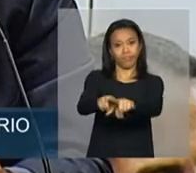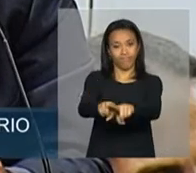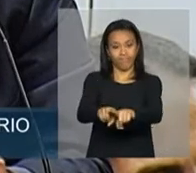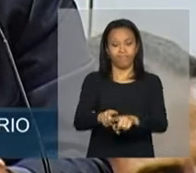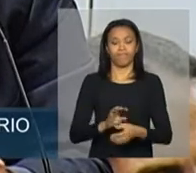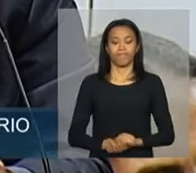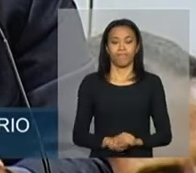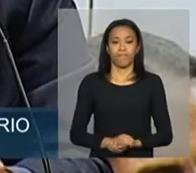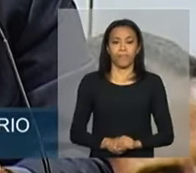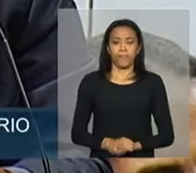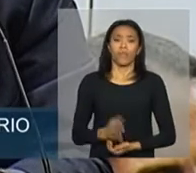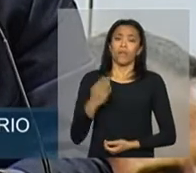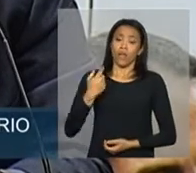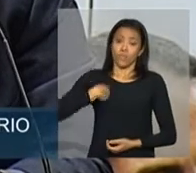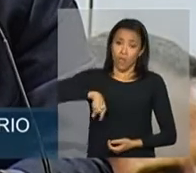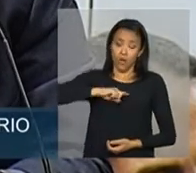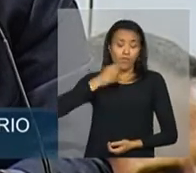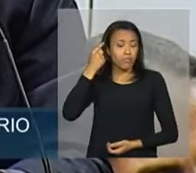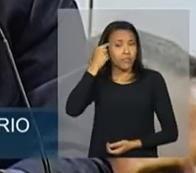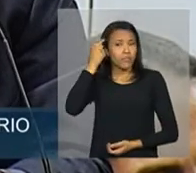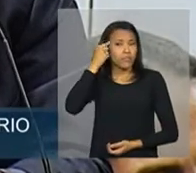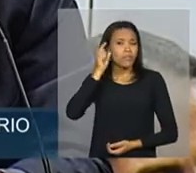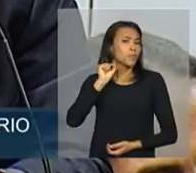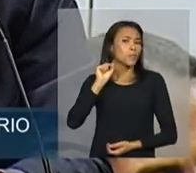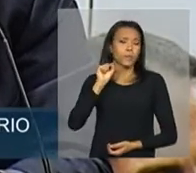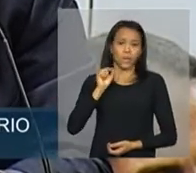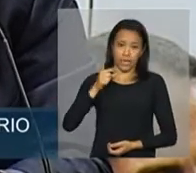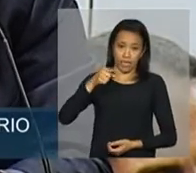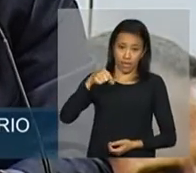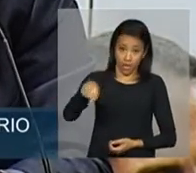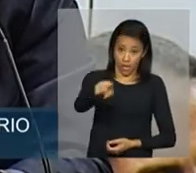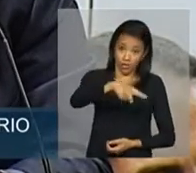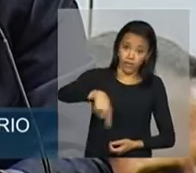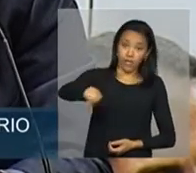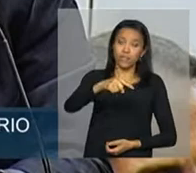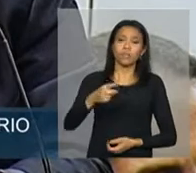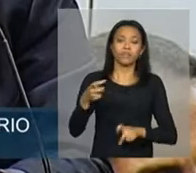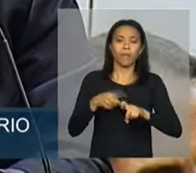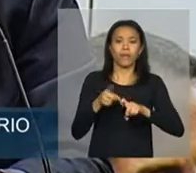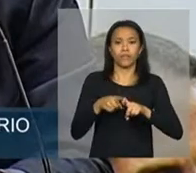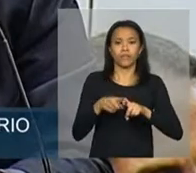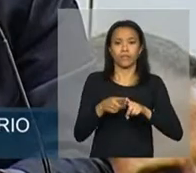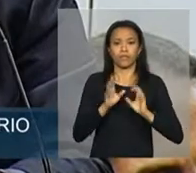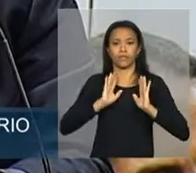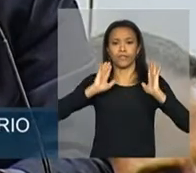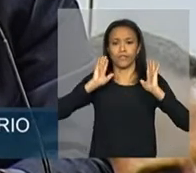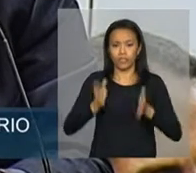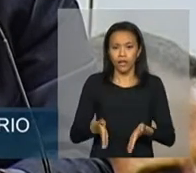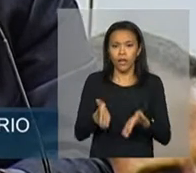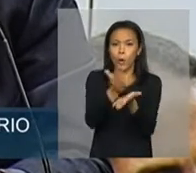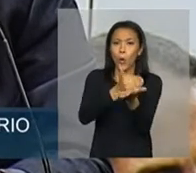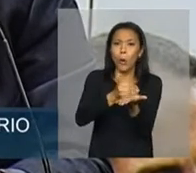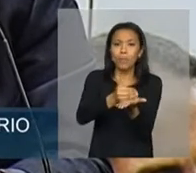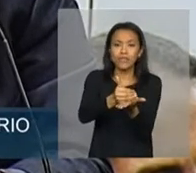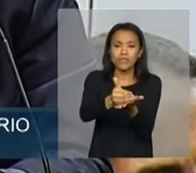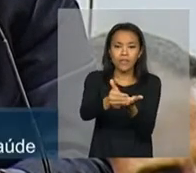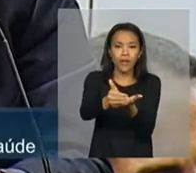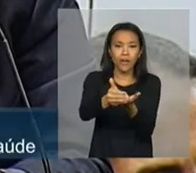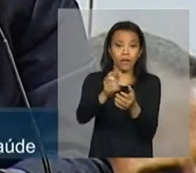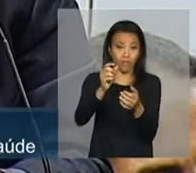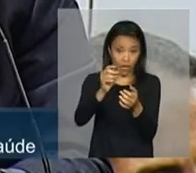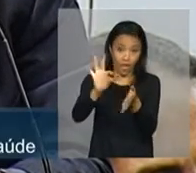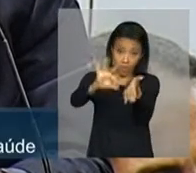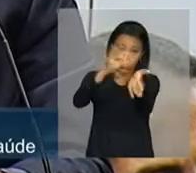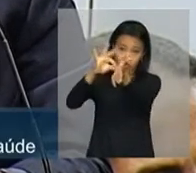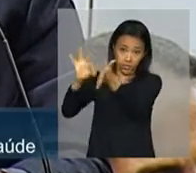Inclusive a nossa ideia de que aqueles médicos que já começaram a fazer o processo